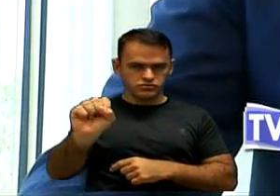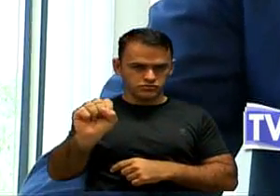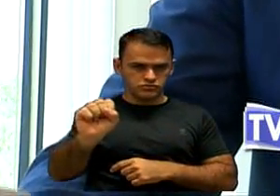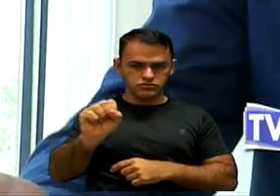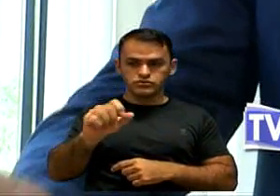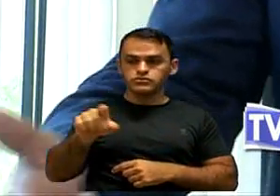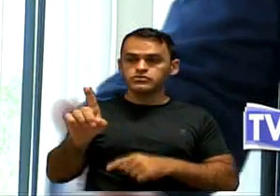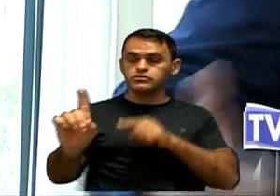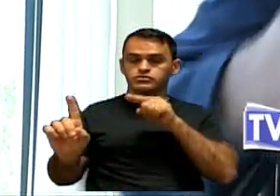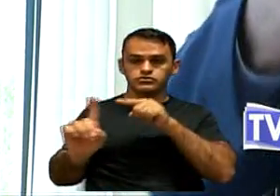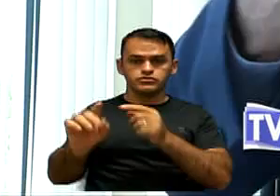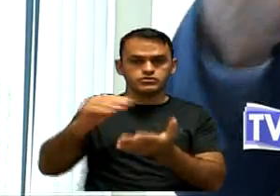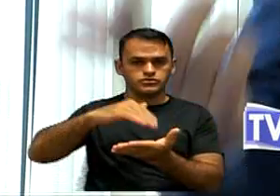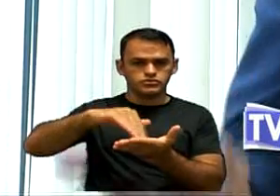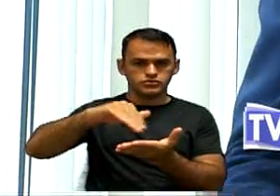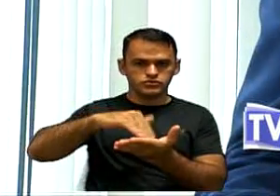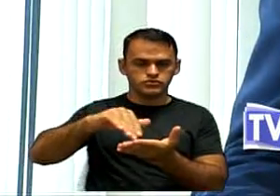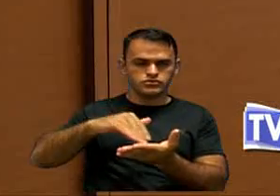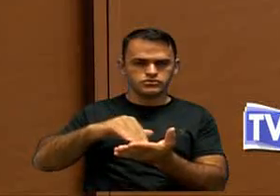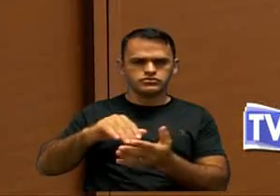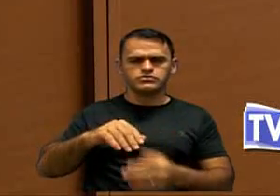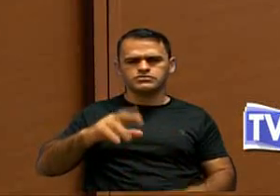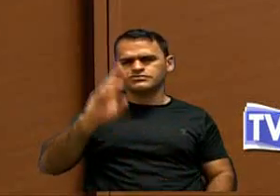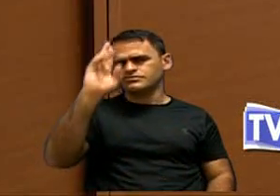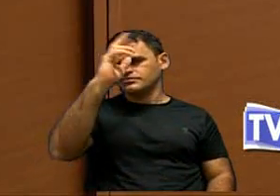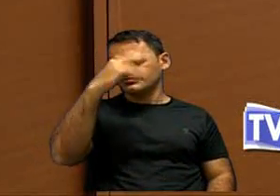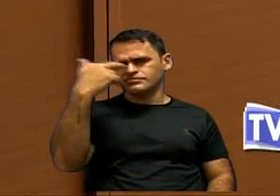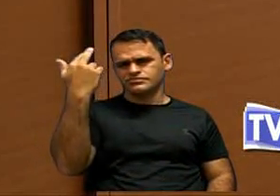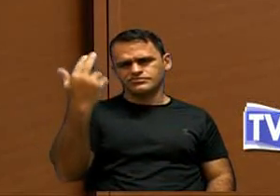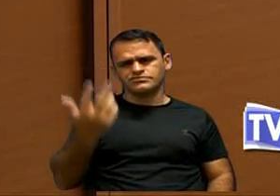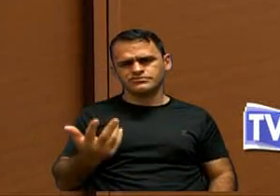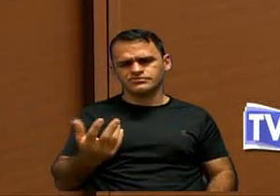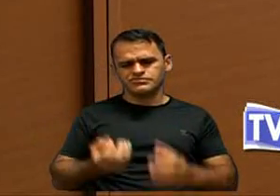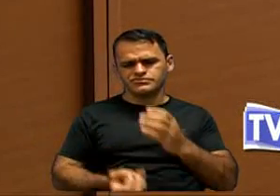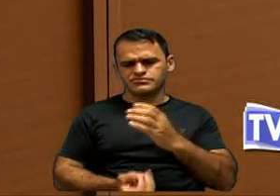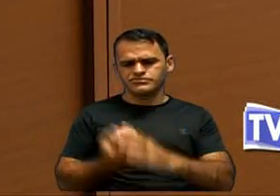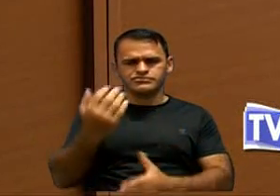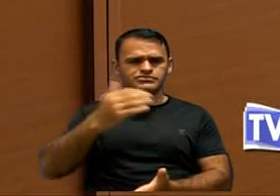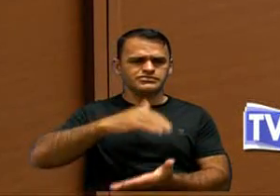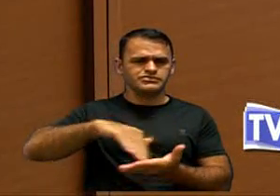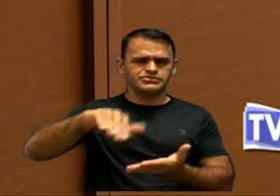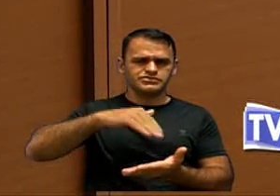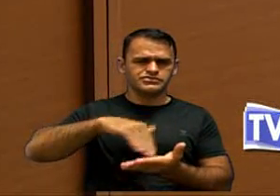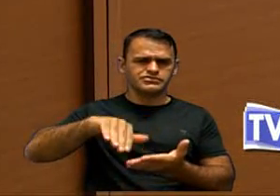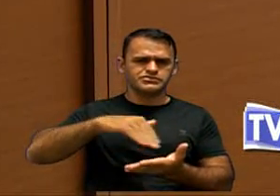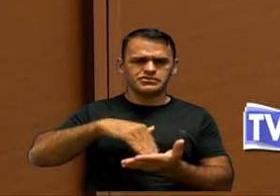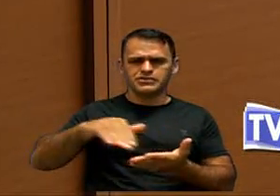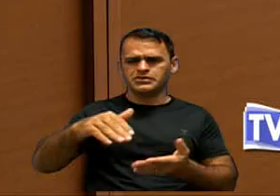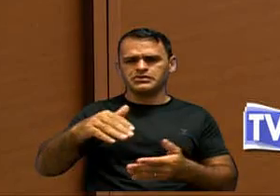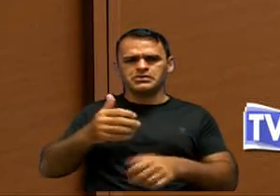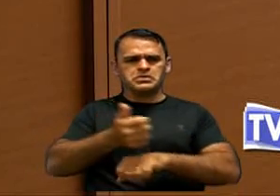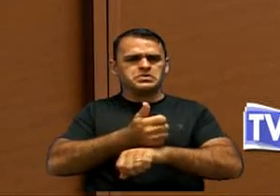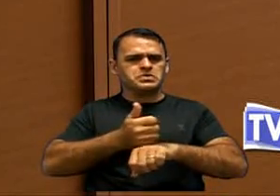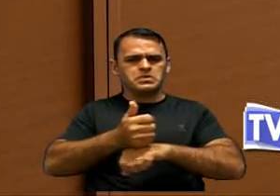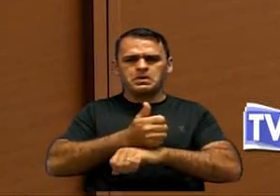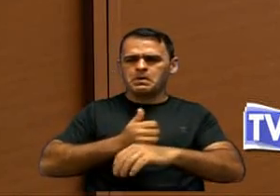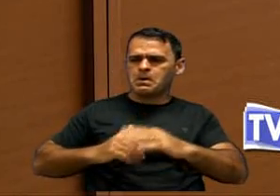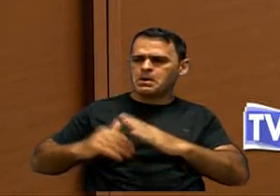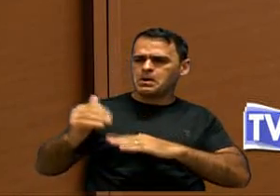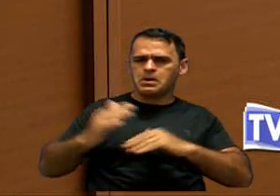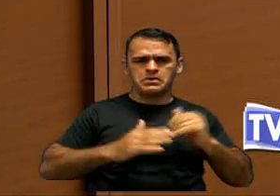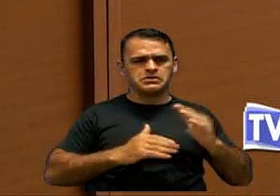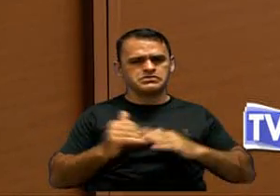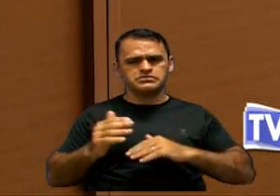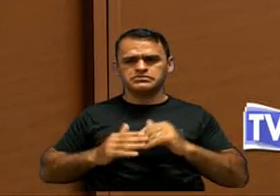o secretário, Renan, que tem que ser uma pessoa que tem expertise. Me perdoe, mas criar uma secretaria que não tem como você ter profissionais